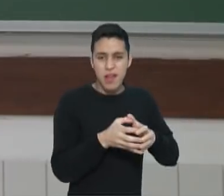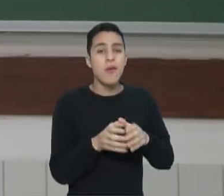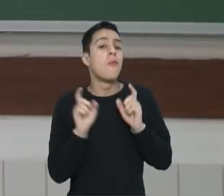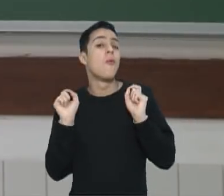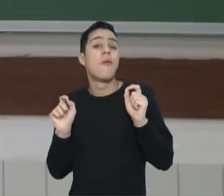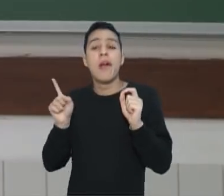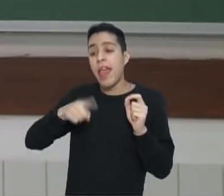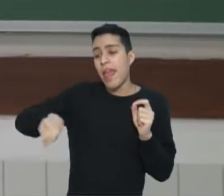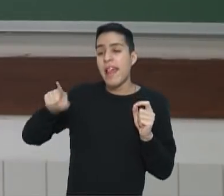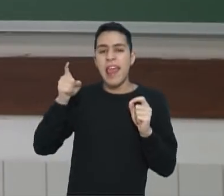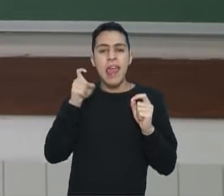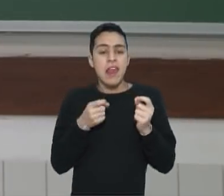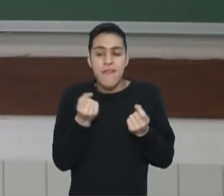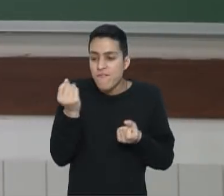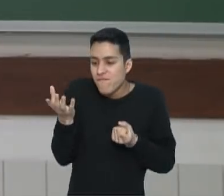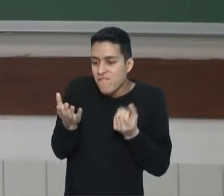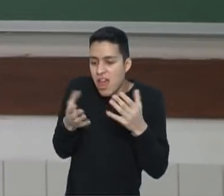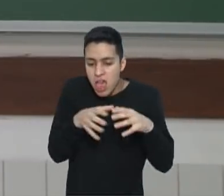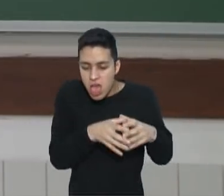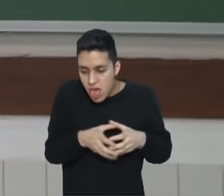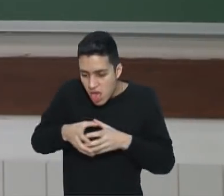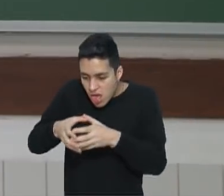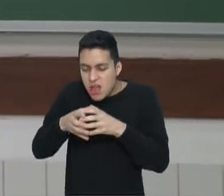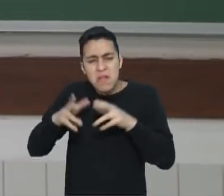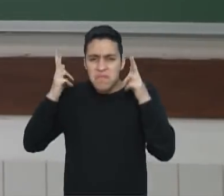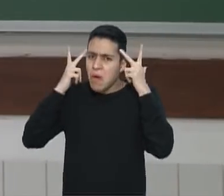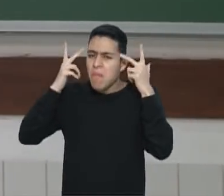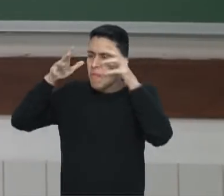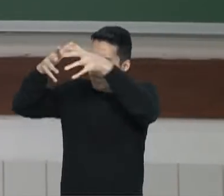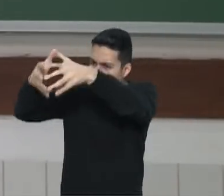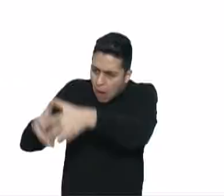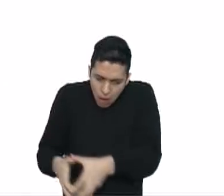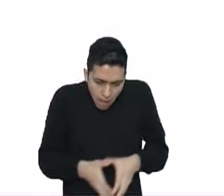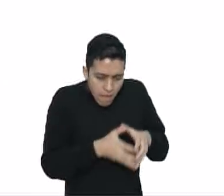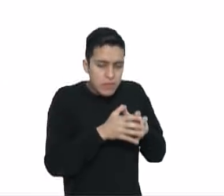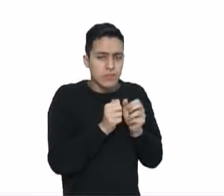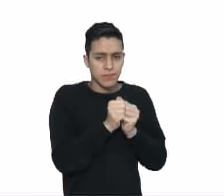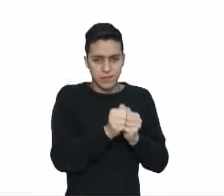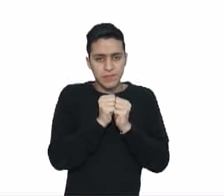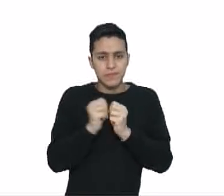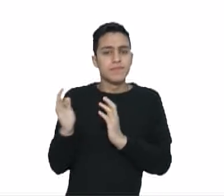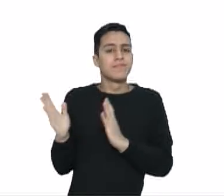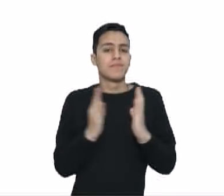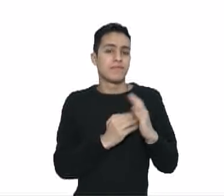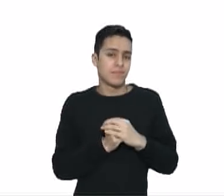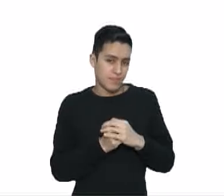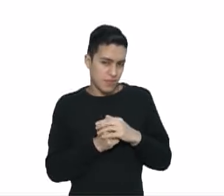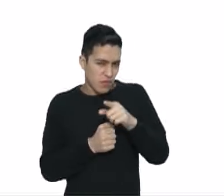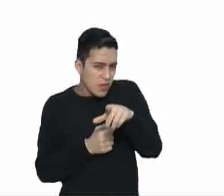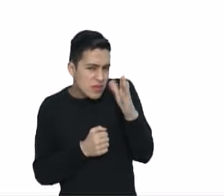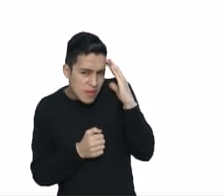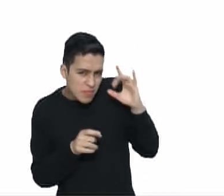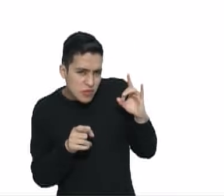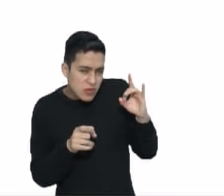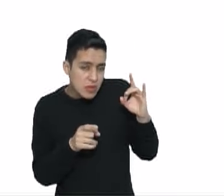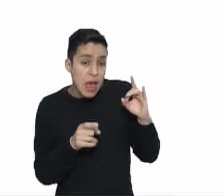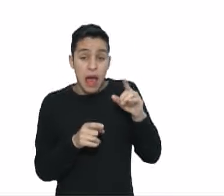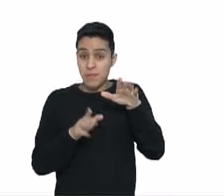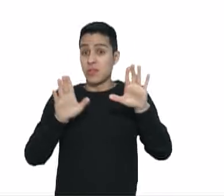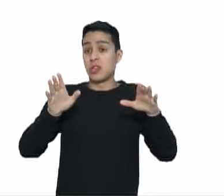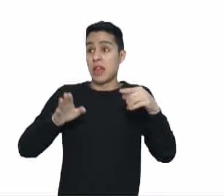eles eram nômades, então o deslocamento era comum. Tá? Tendo conhecimento disto, Clotário